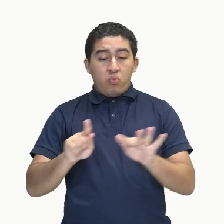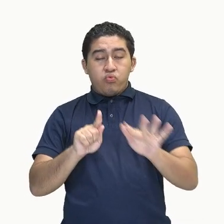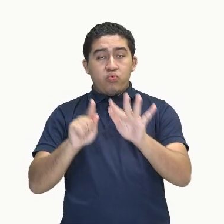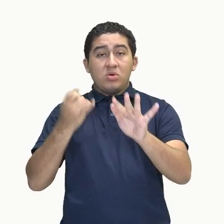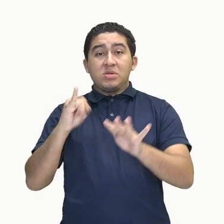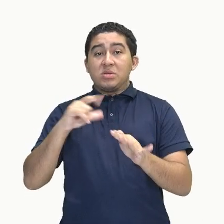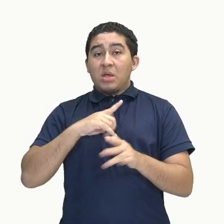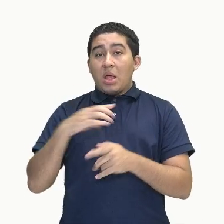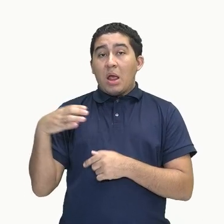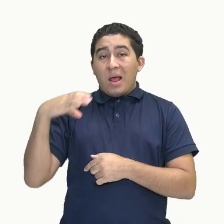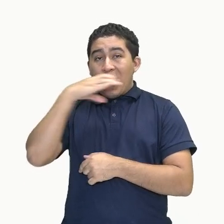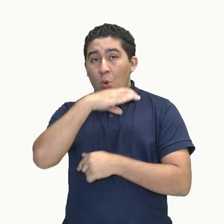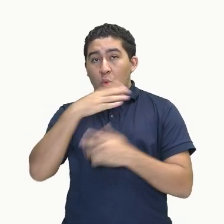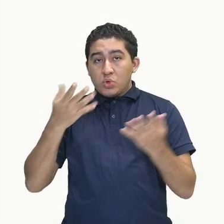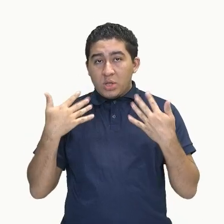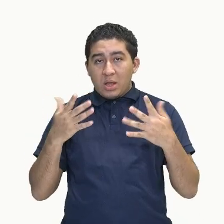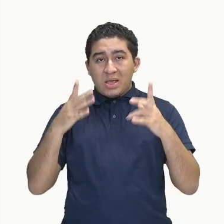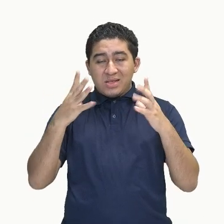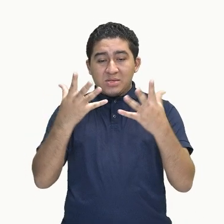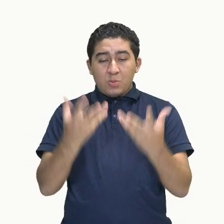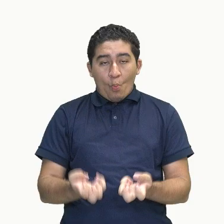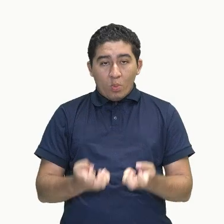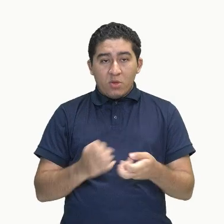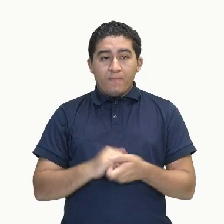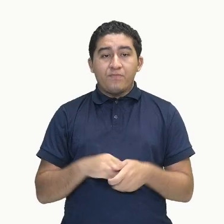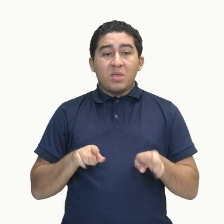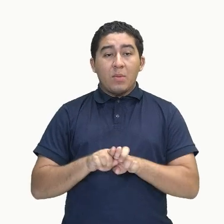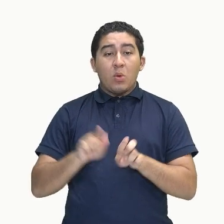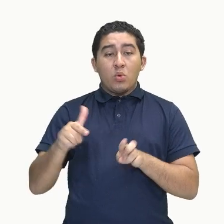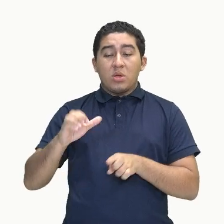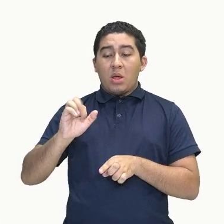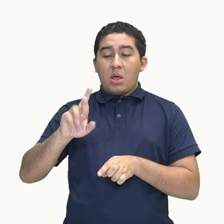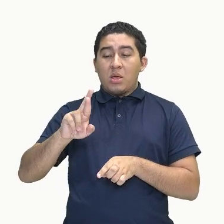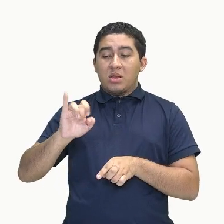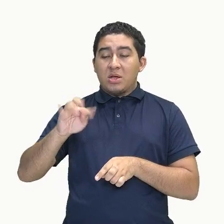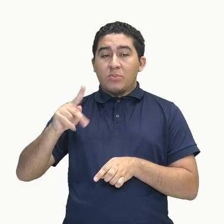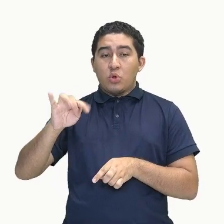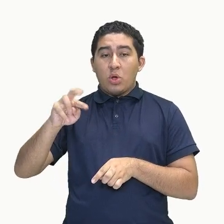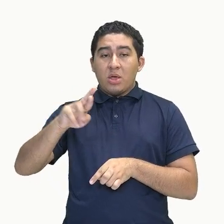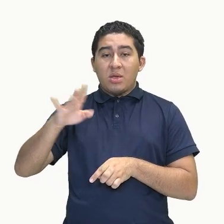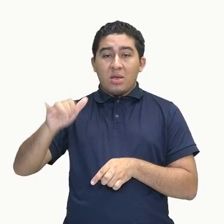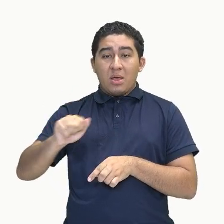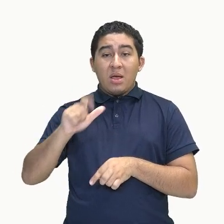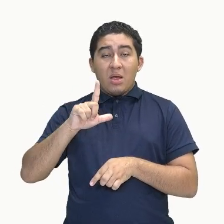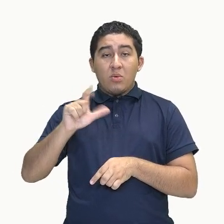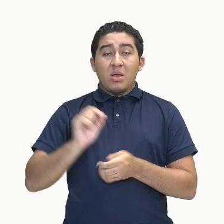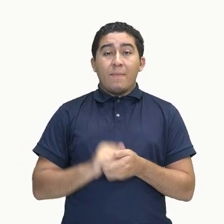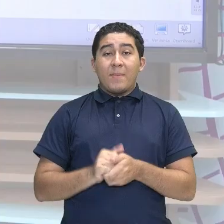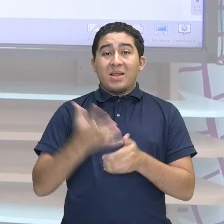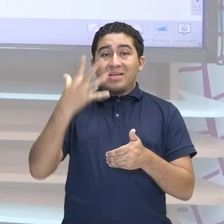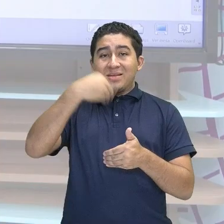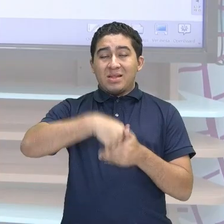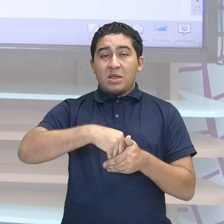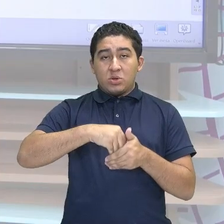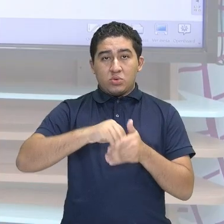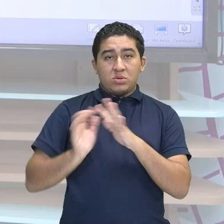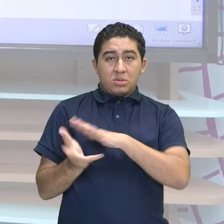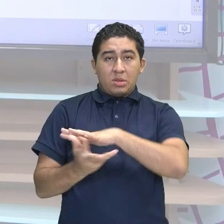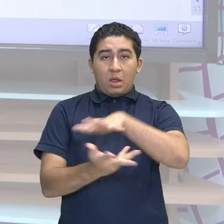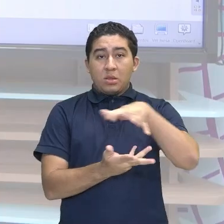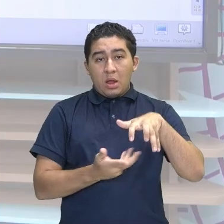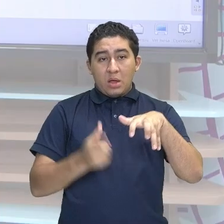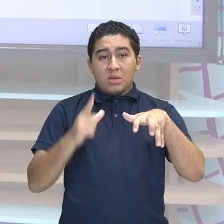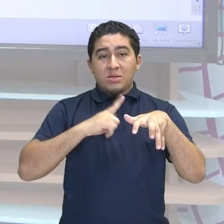mais quente durante o ano. E as criptorreicas são as que se direcionam ao interior da terra, tá bom? Alimentando,